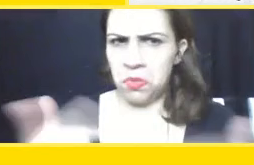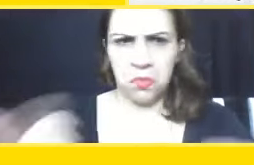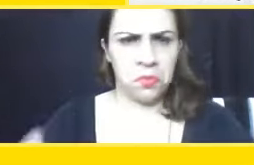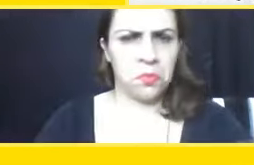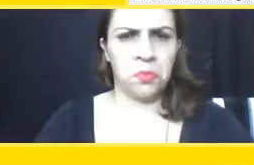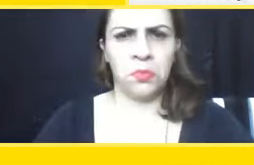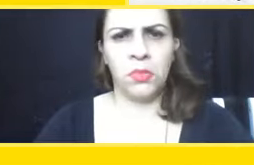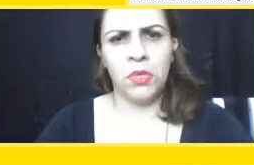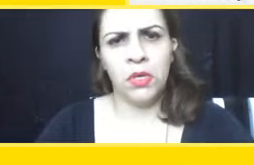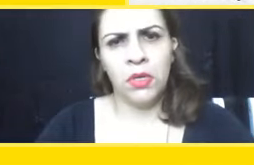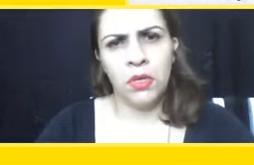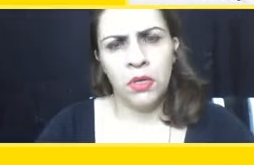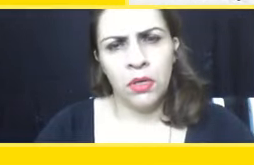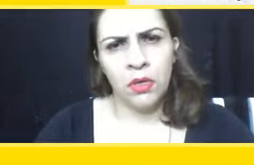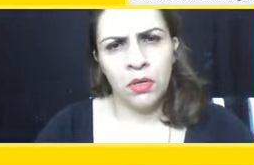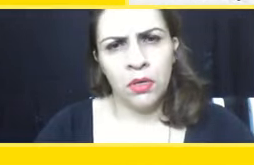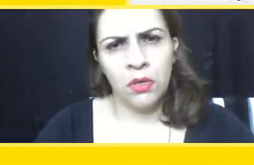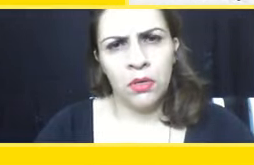substitutivo,